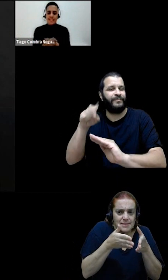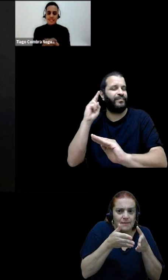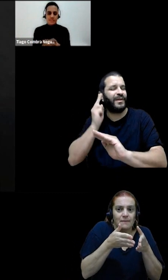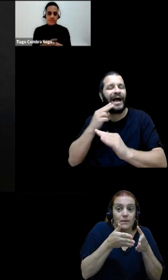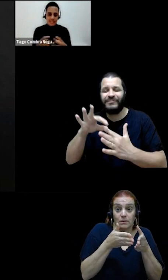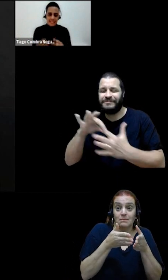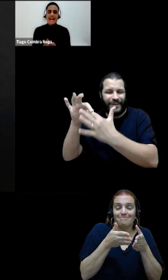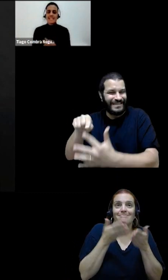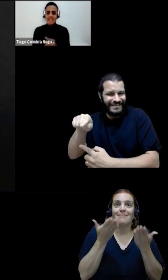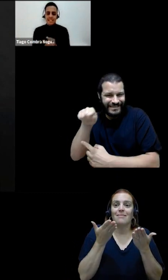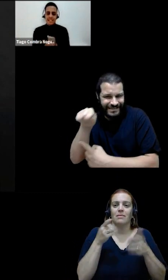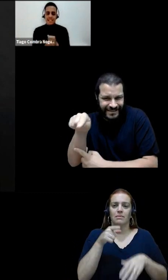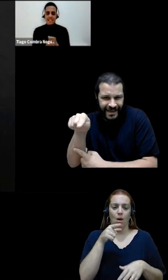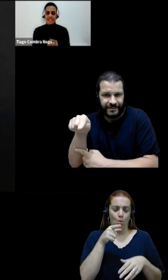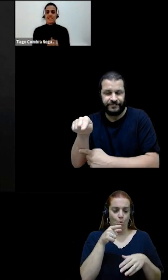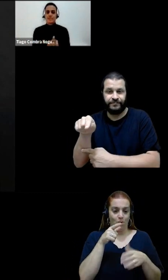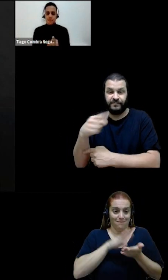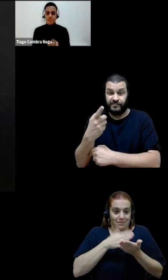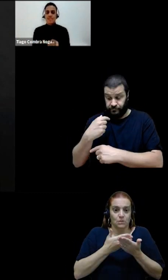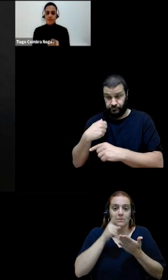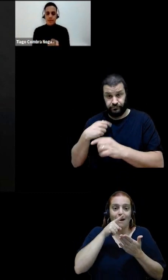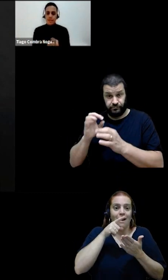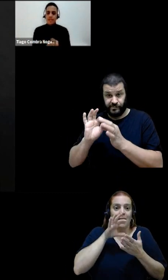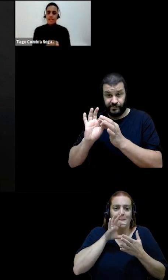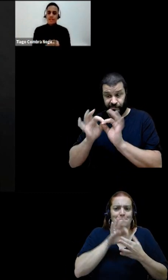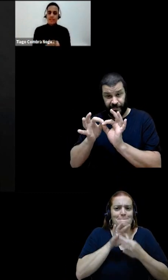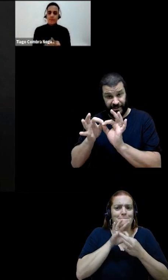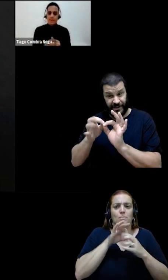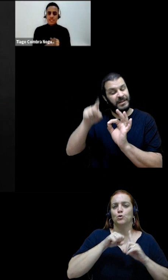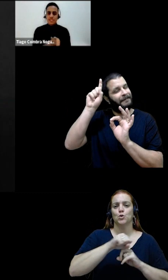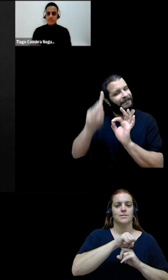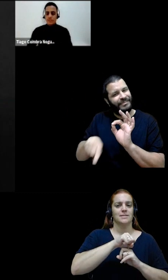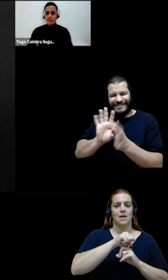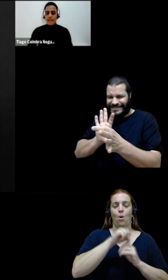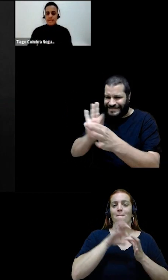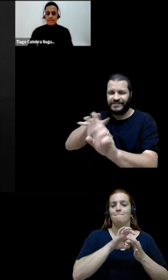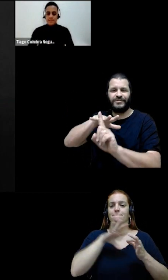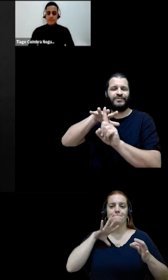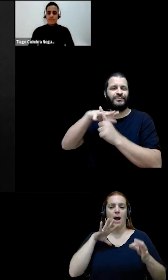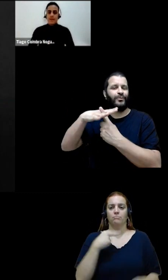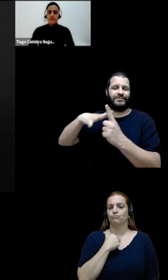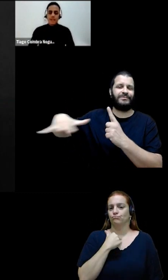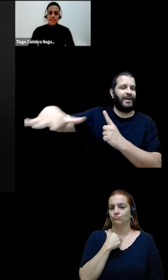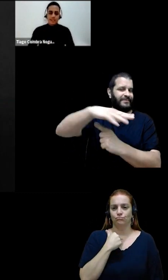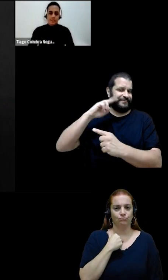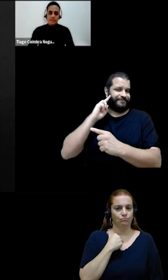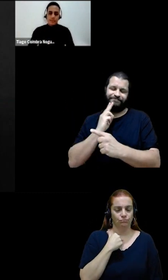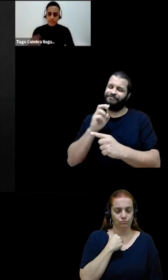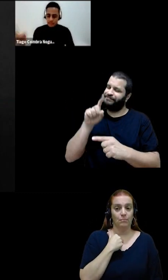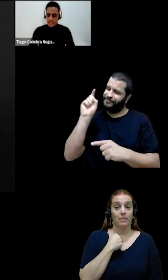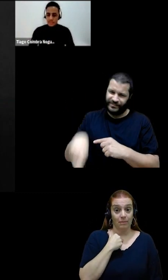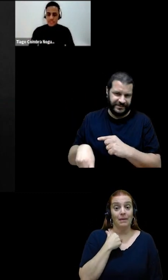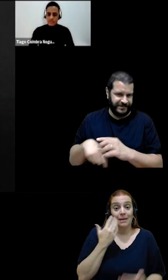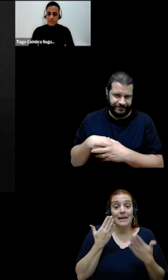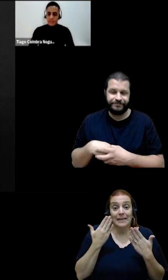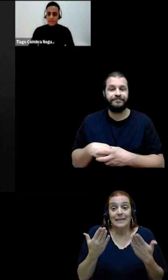ela se relaciona, ela nasce, né, dessa relação social, né, não tem como a gente desvincular essa relação social, então